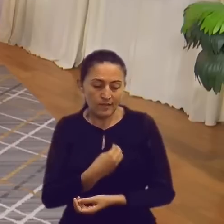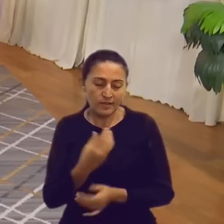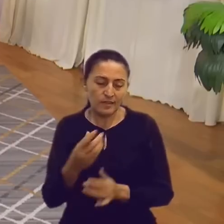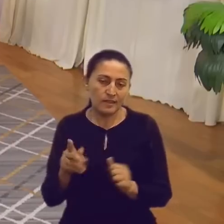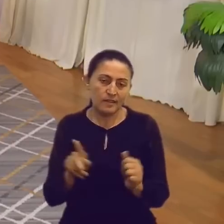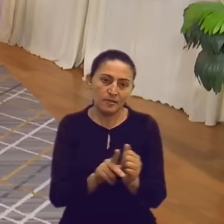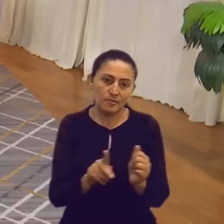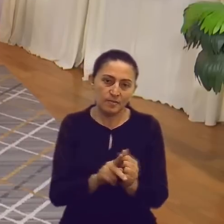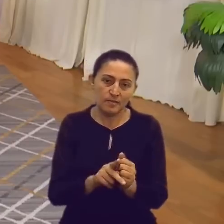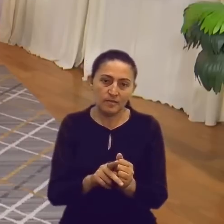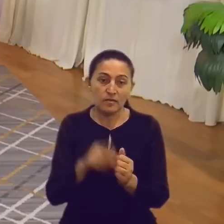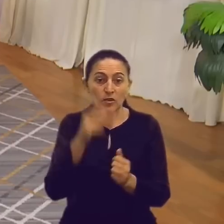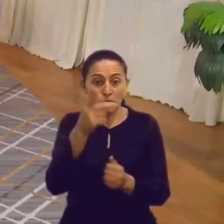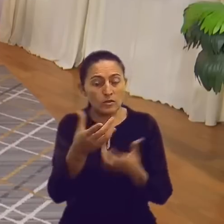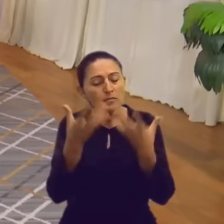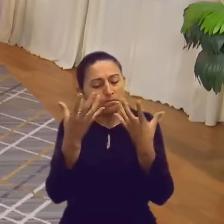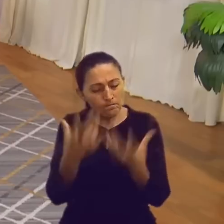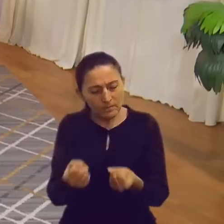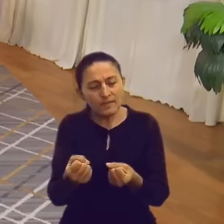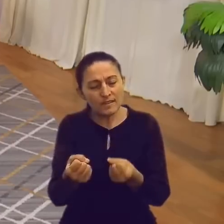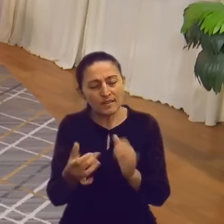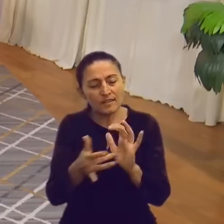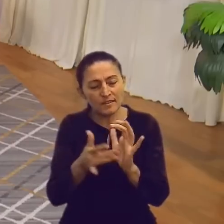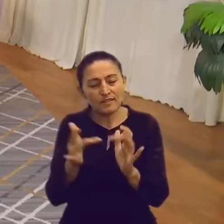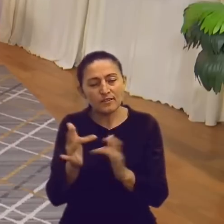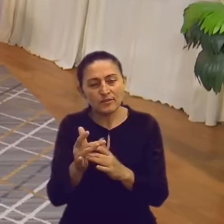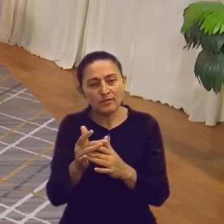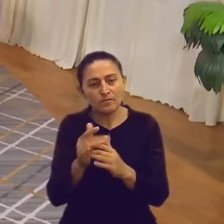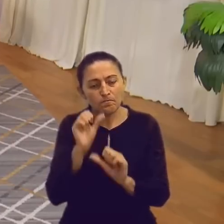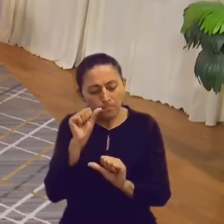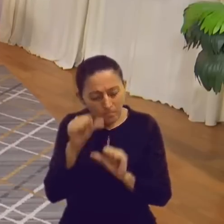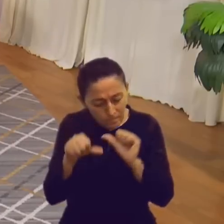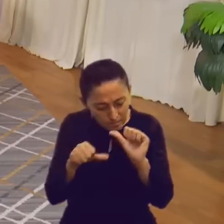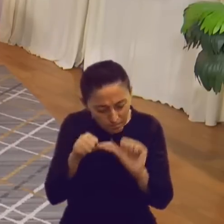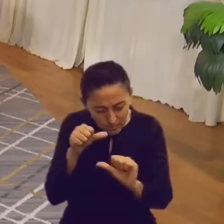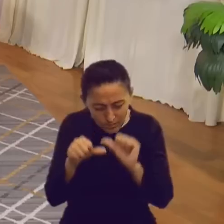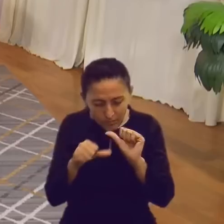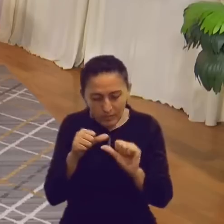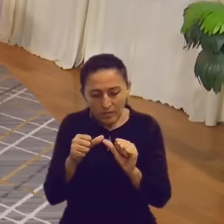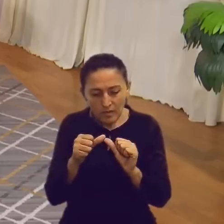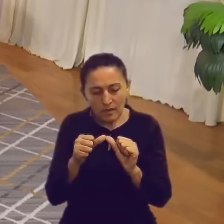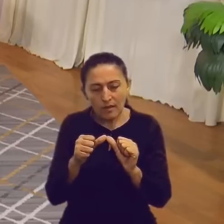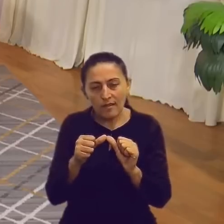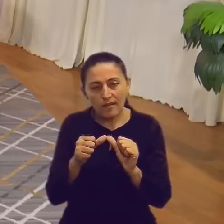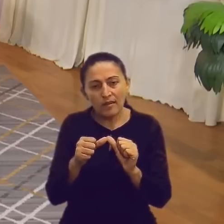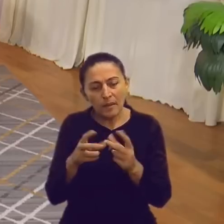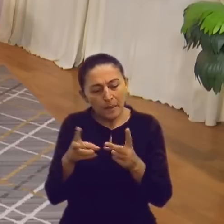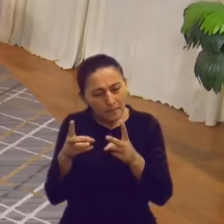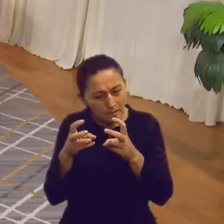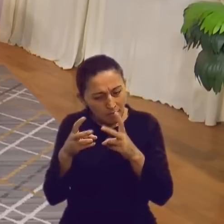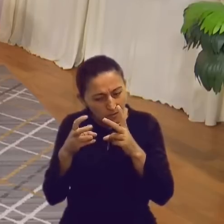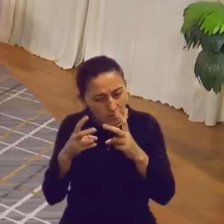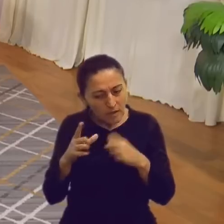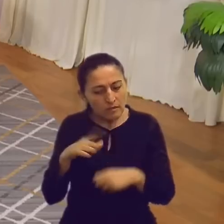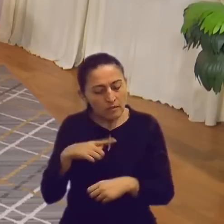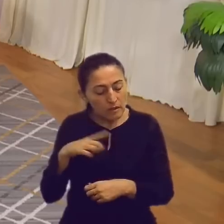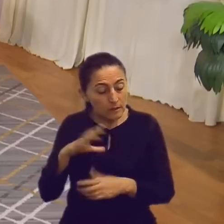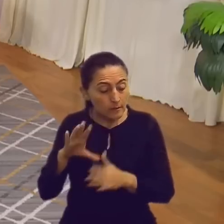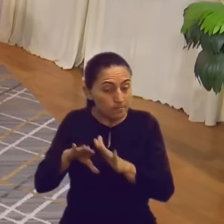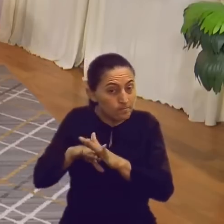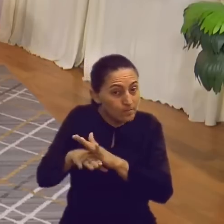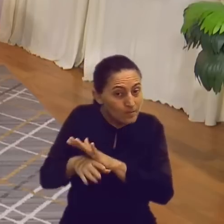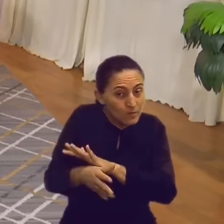conserte a sua vida. Se você percebe que existem alguns hábitos que você